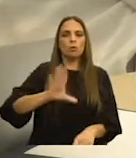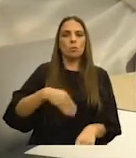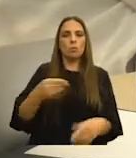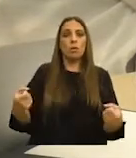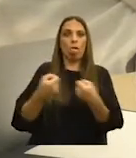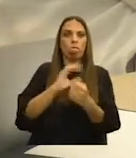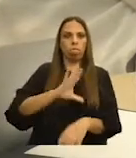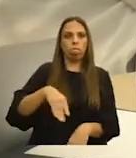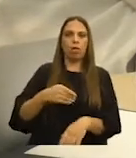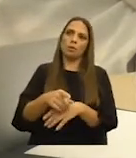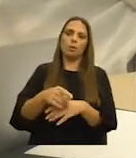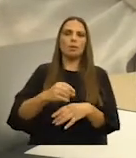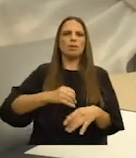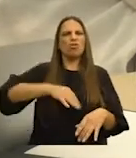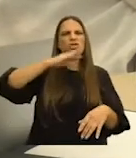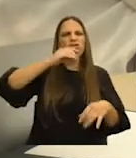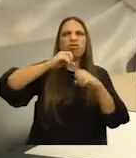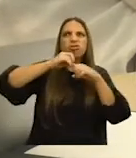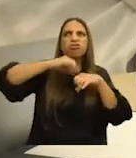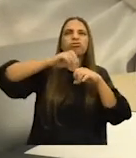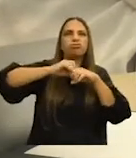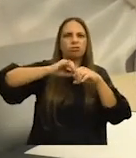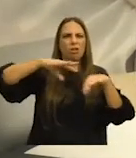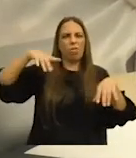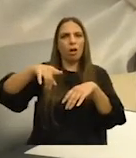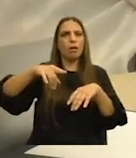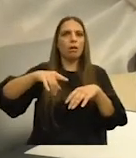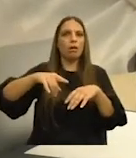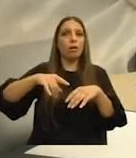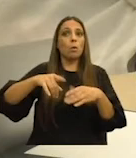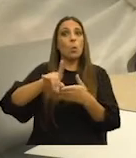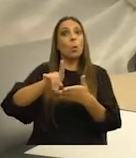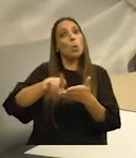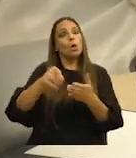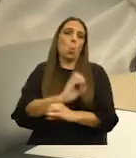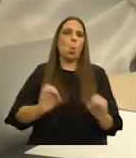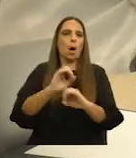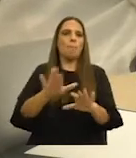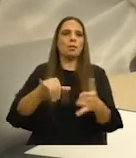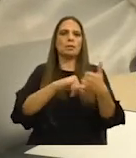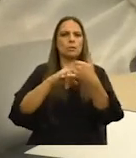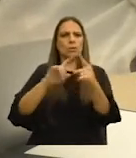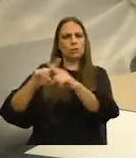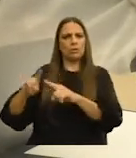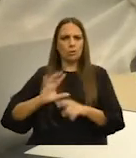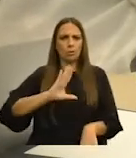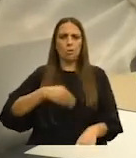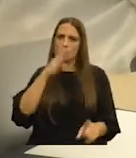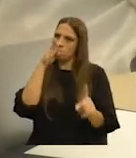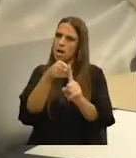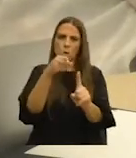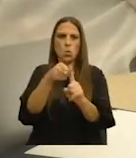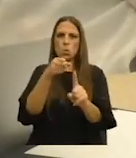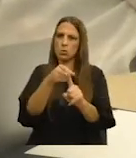futebol que seria neutro em carbono, mas a verdade é que diversas organizações ambientais de escala mundial têm acusado o Qatar da prática